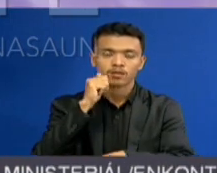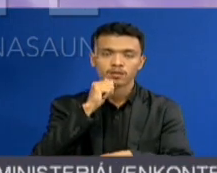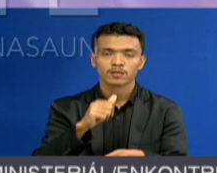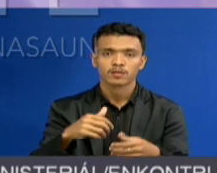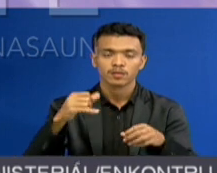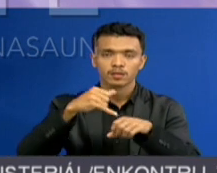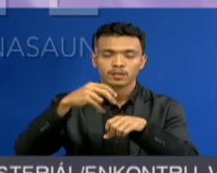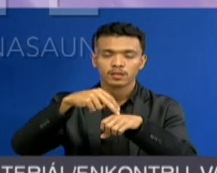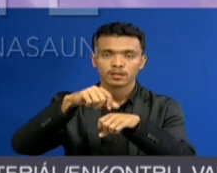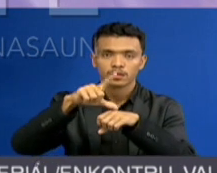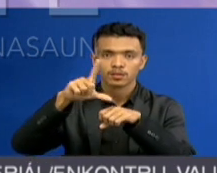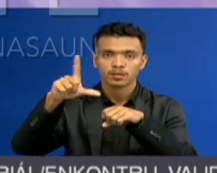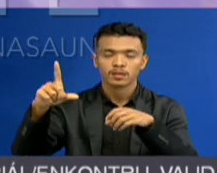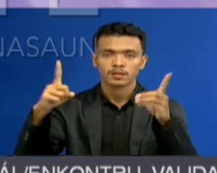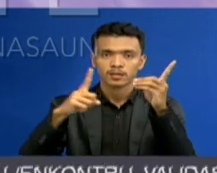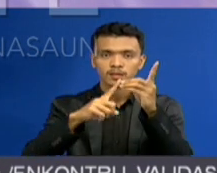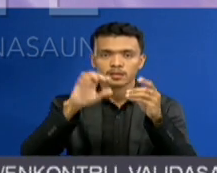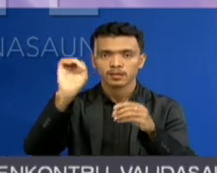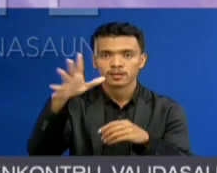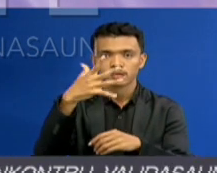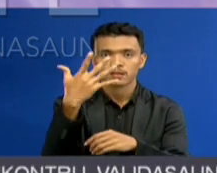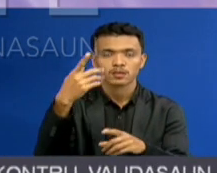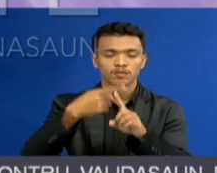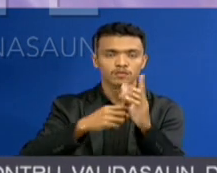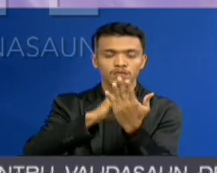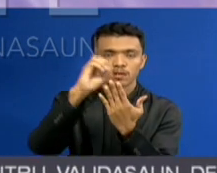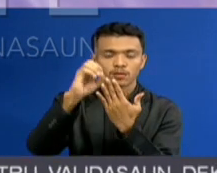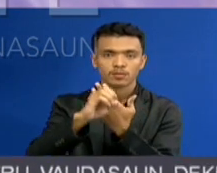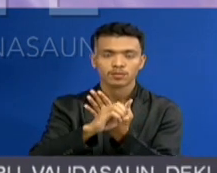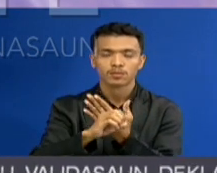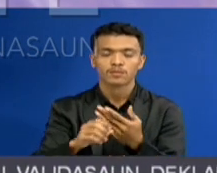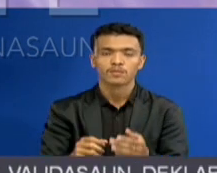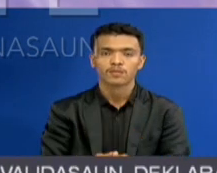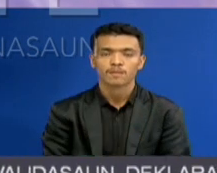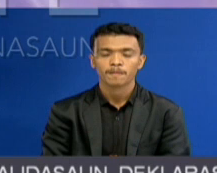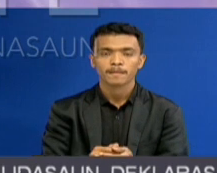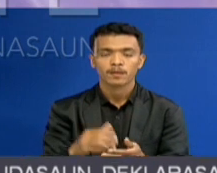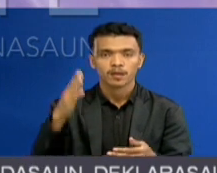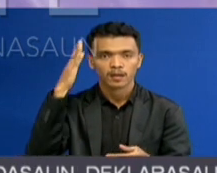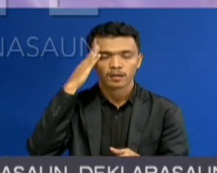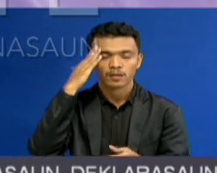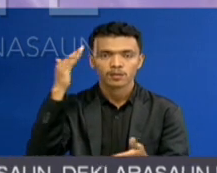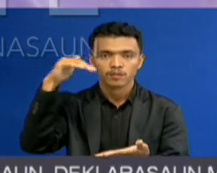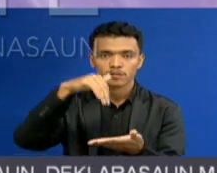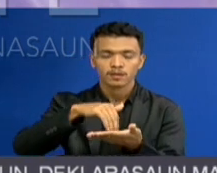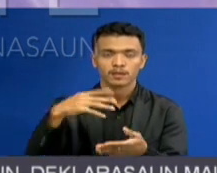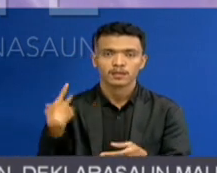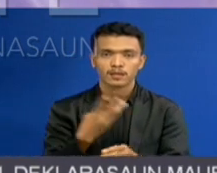Rural Internacional, dia 15 de outubro. Dia 15 de outubro, para o de Hanoi, em Filafale e